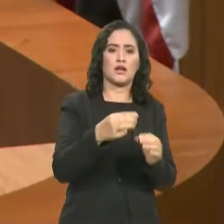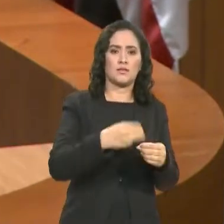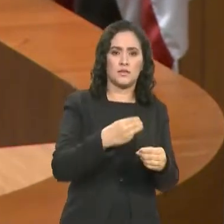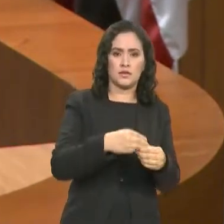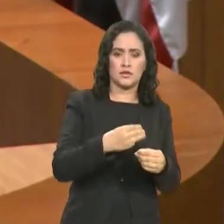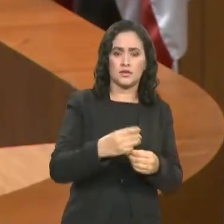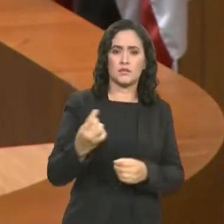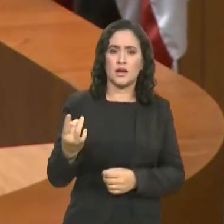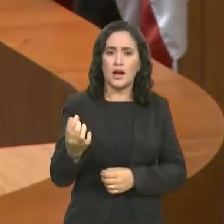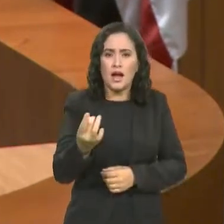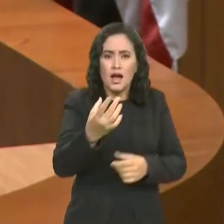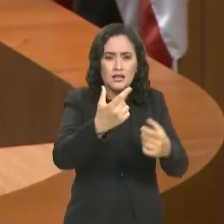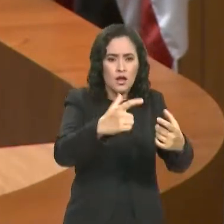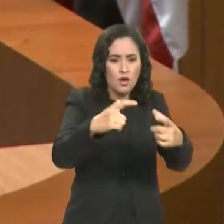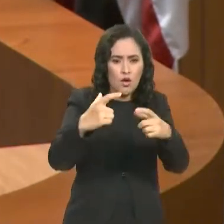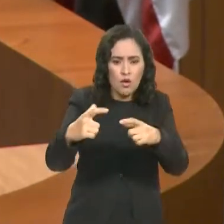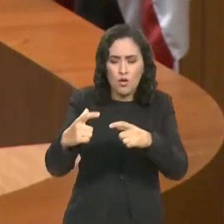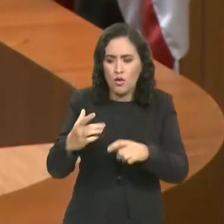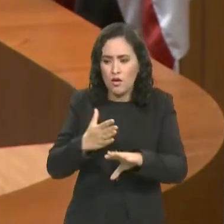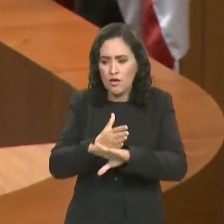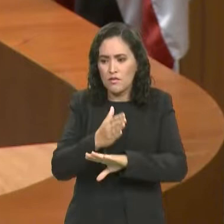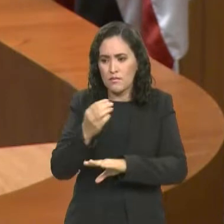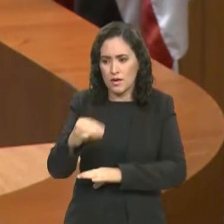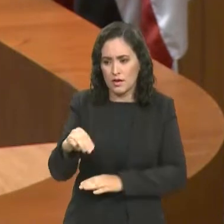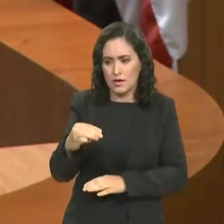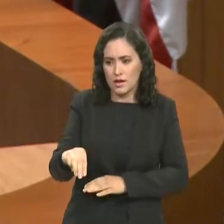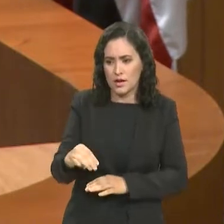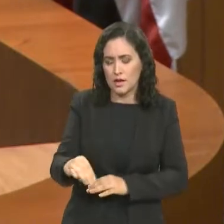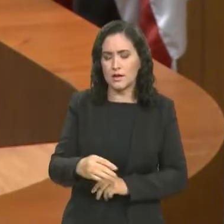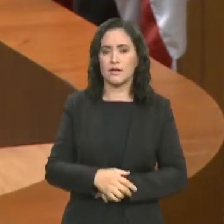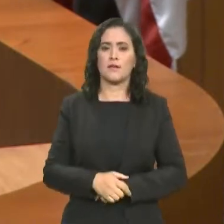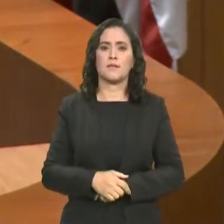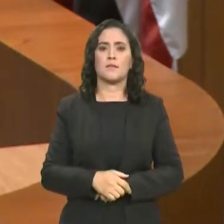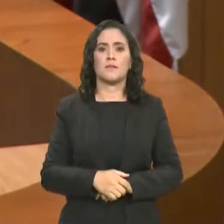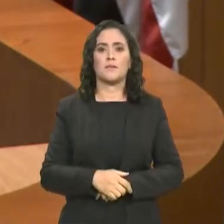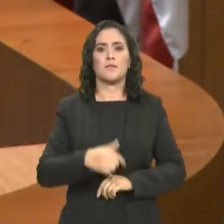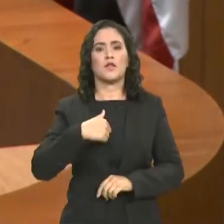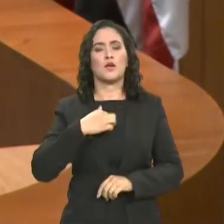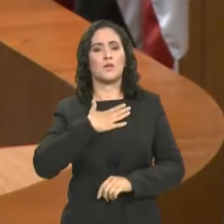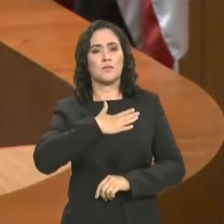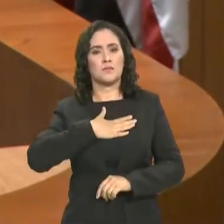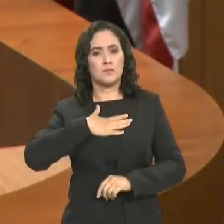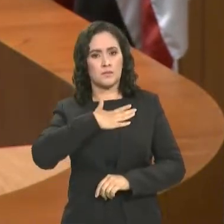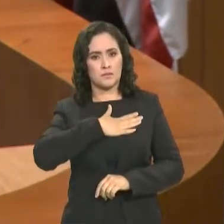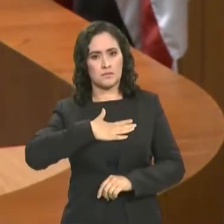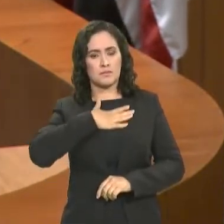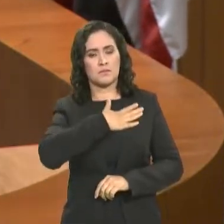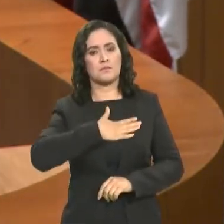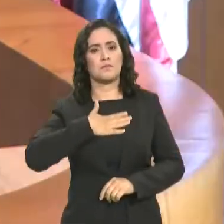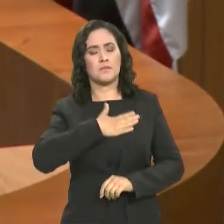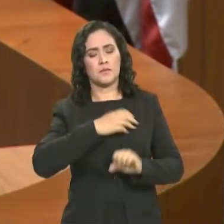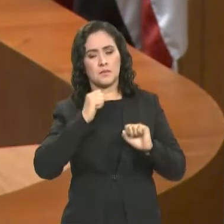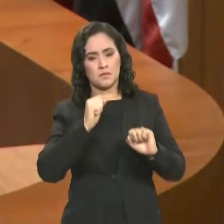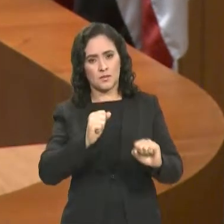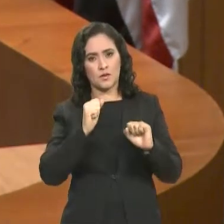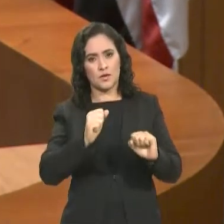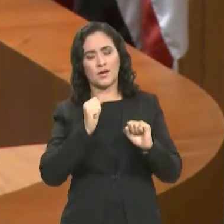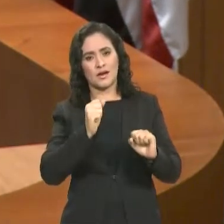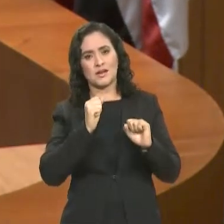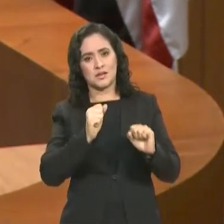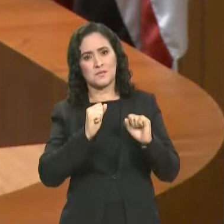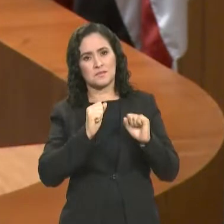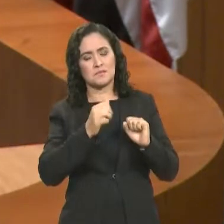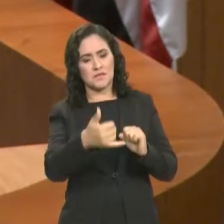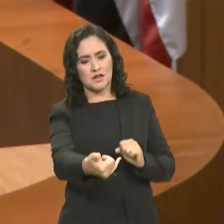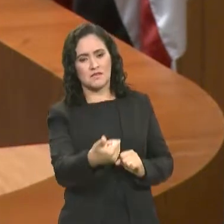onde eu andei no Maranhão, eu tive a alegria de poder dizer que já tinha uma realização